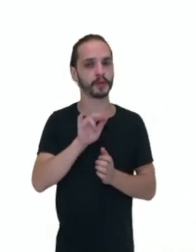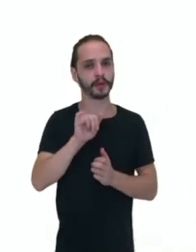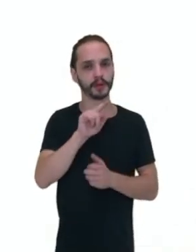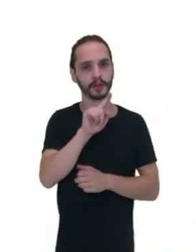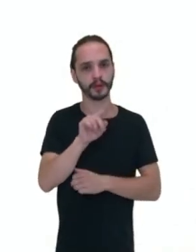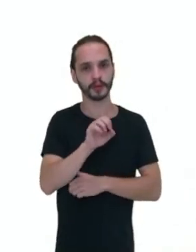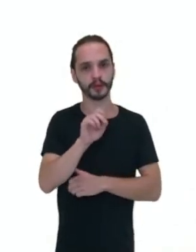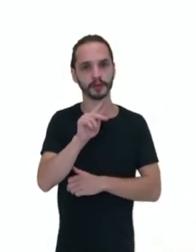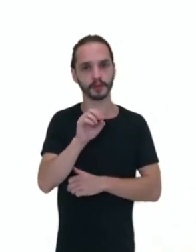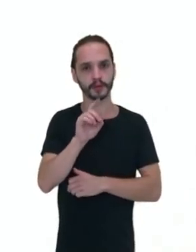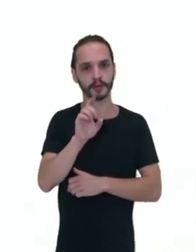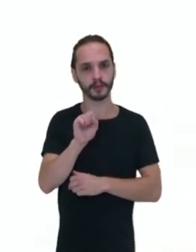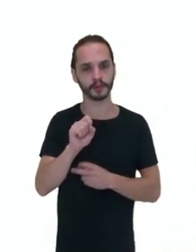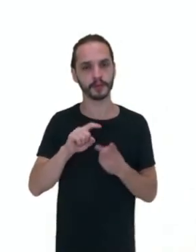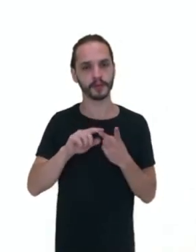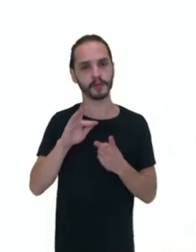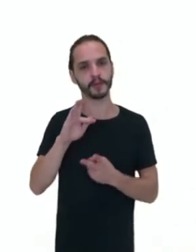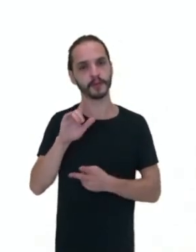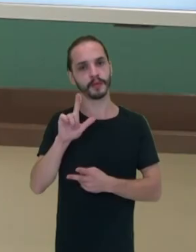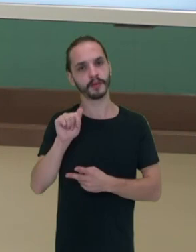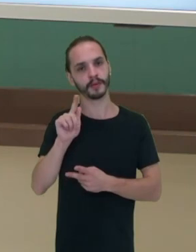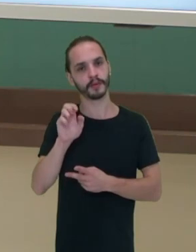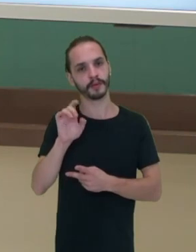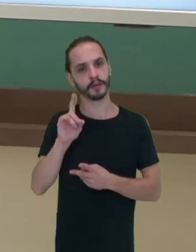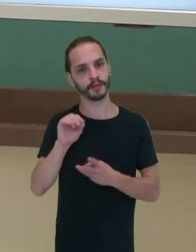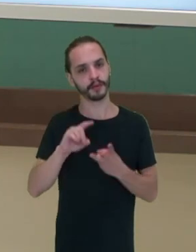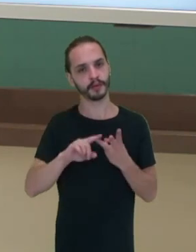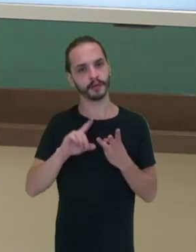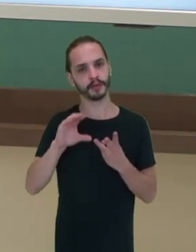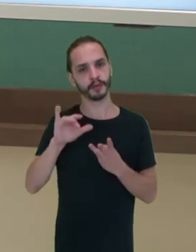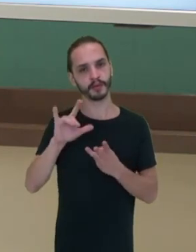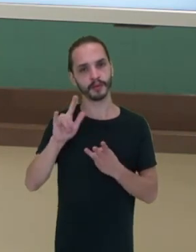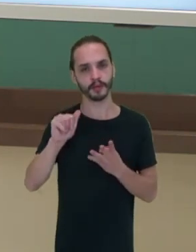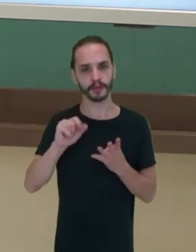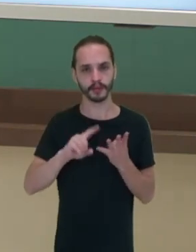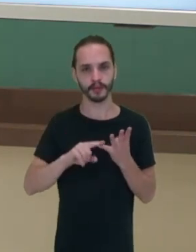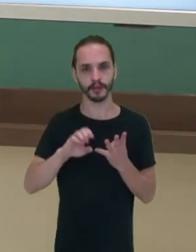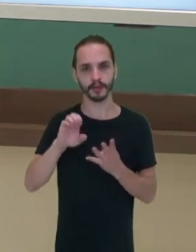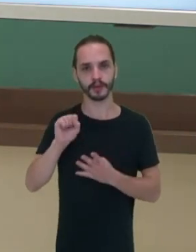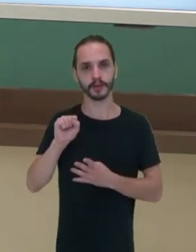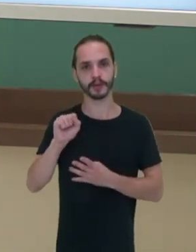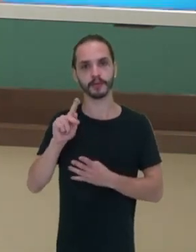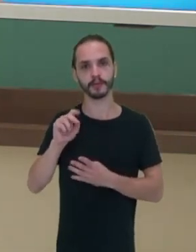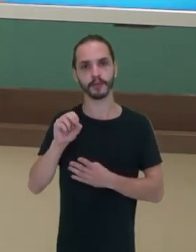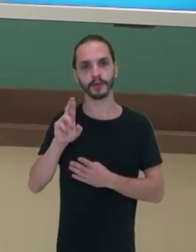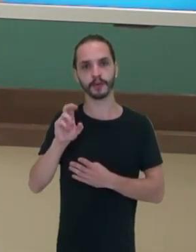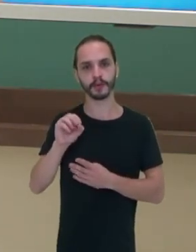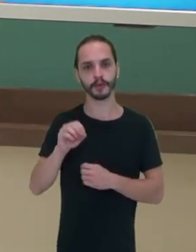risópodes, flagelados, ciliados e esporozoários.